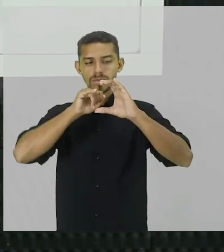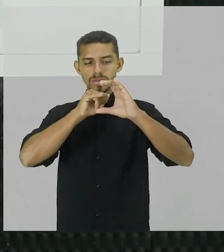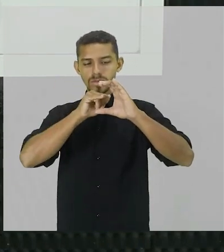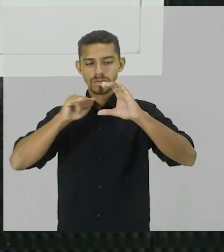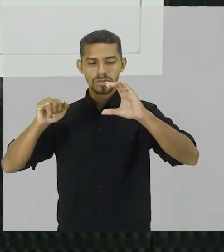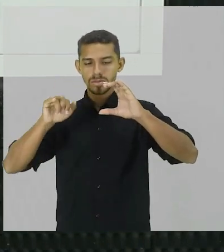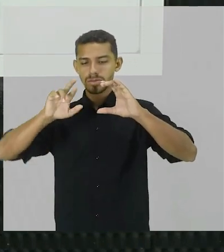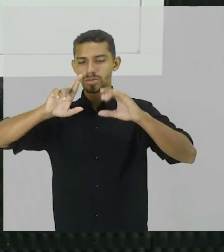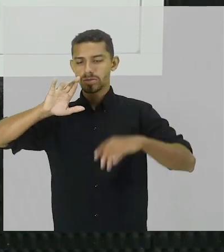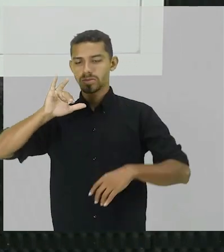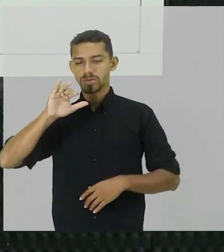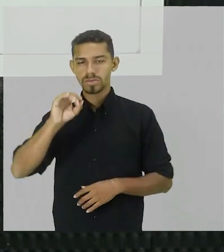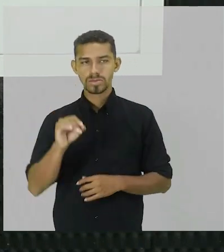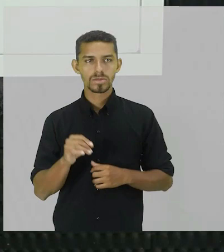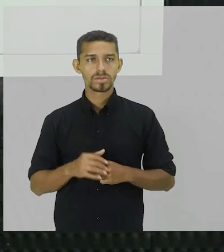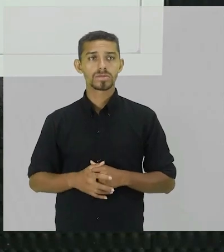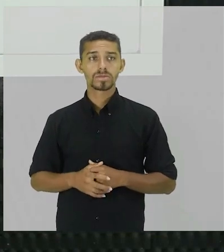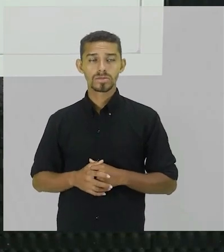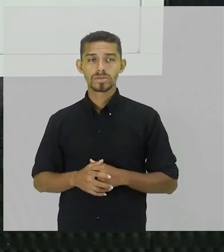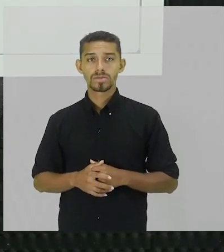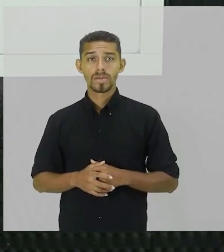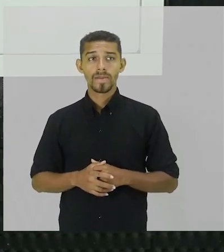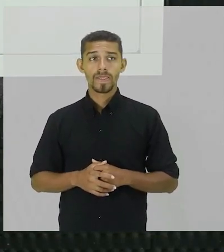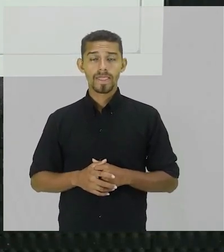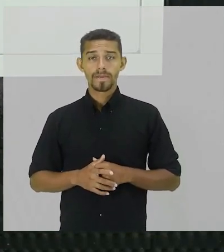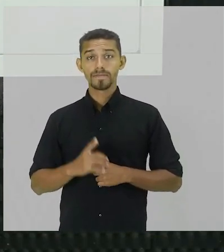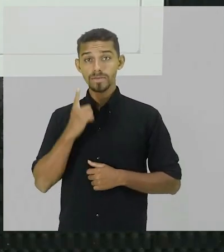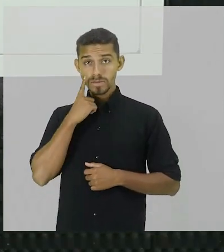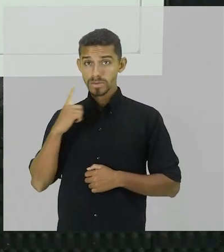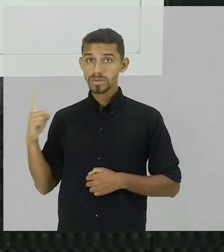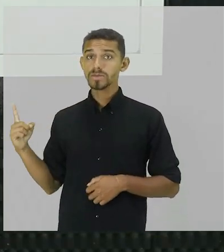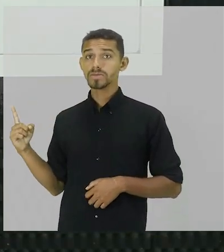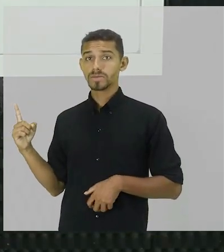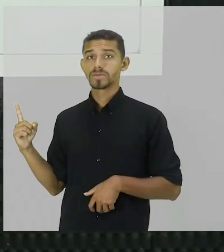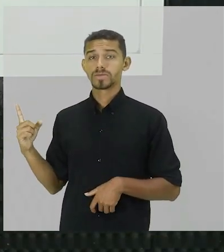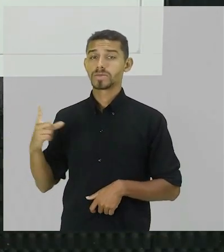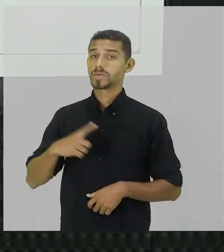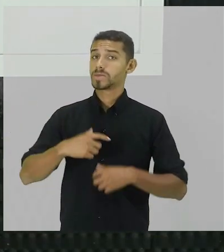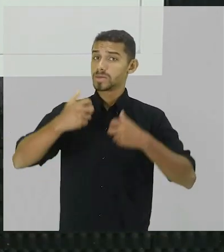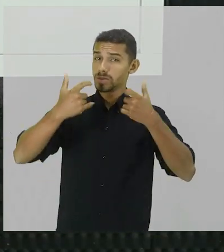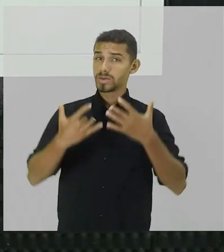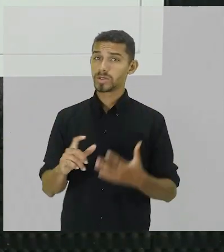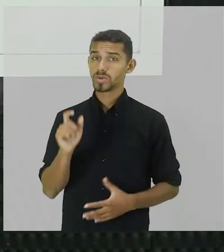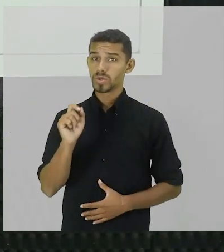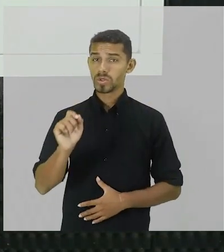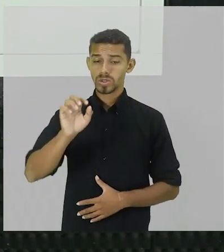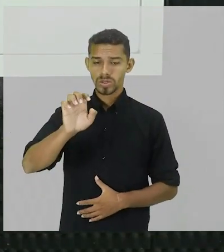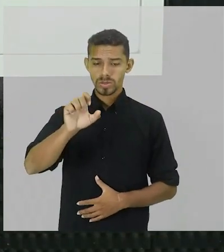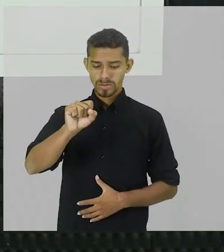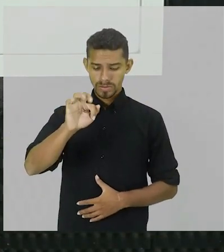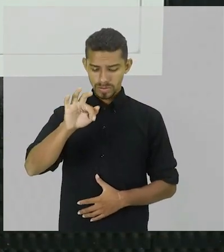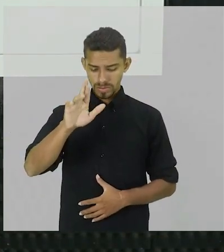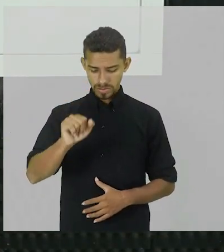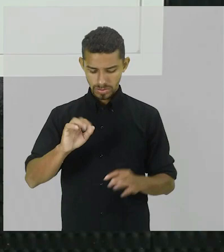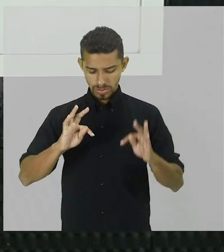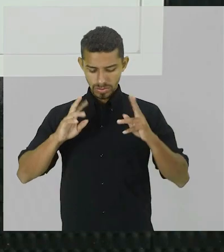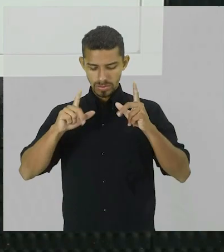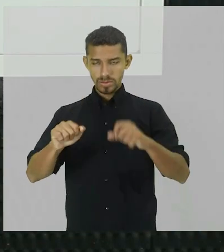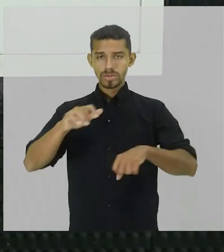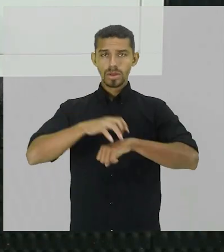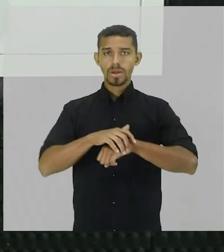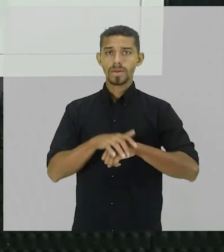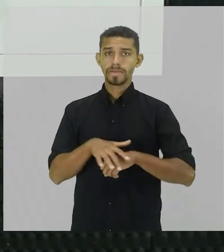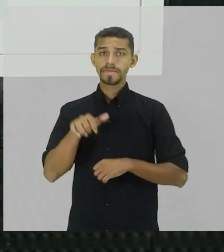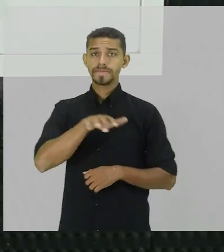O raio aqui da esfera. E ele define, né? Ele fala aqui o que é esfera? É o conjunto de todos os pontos